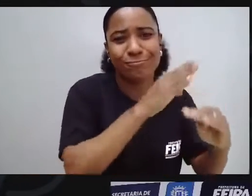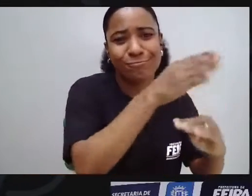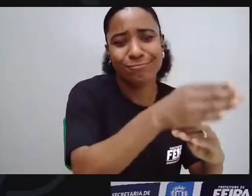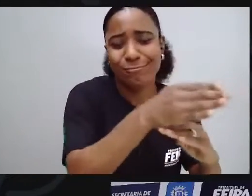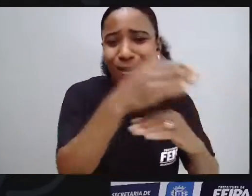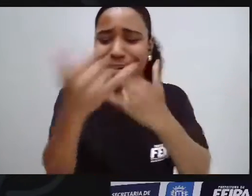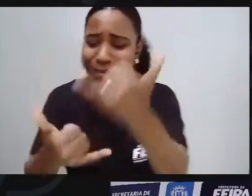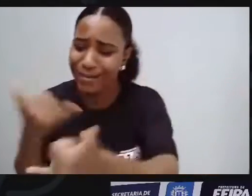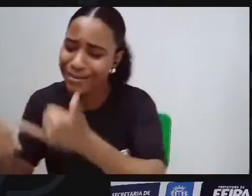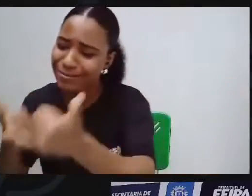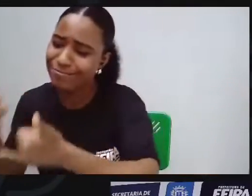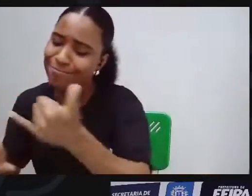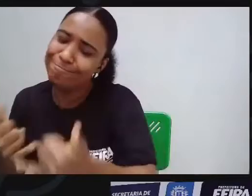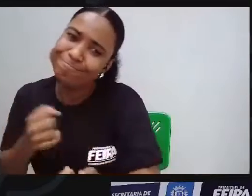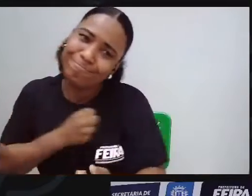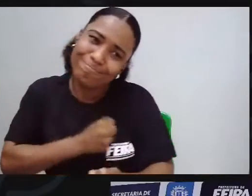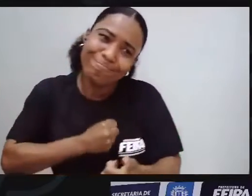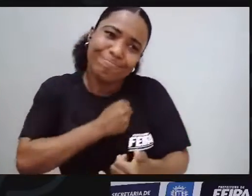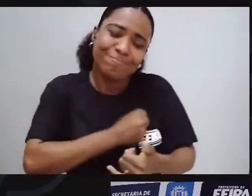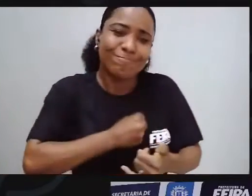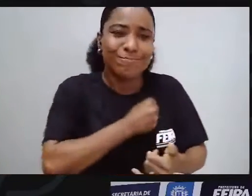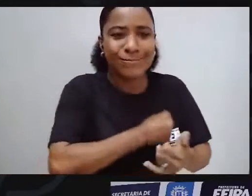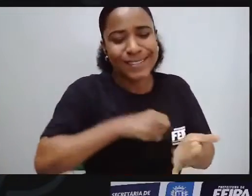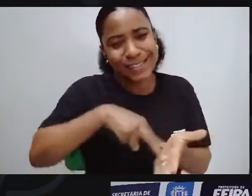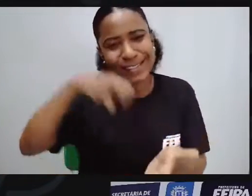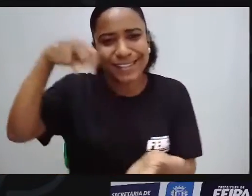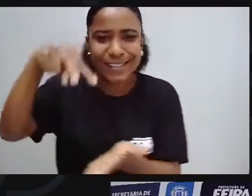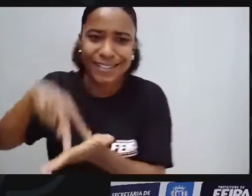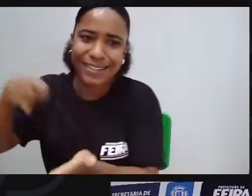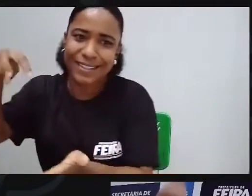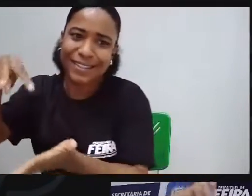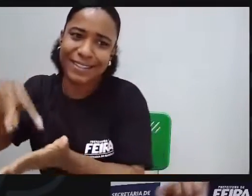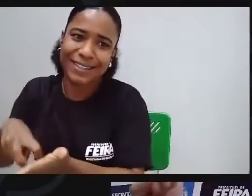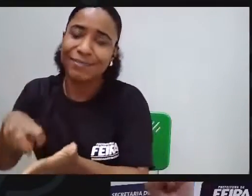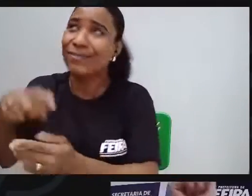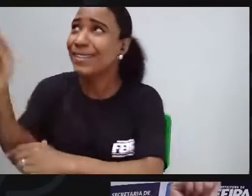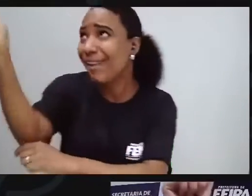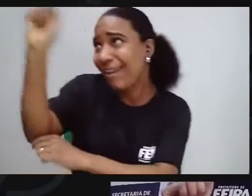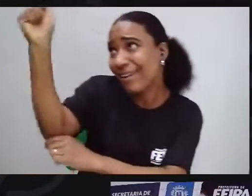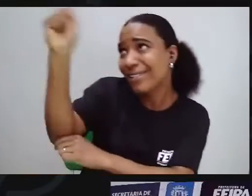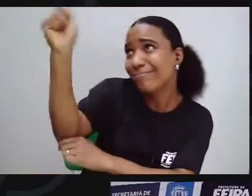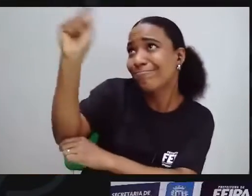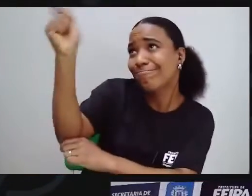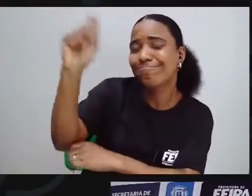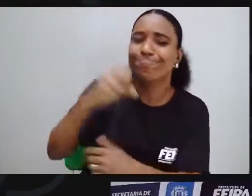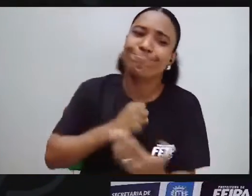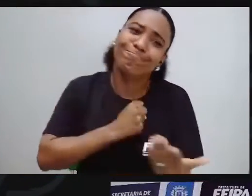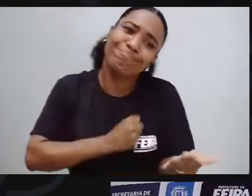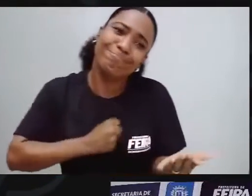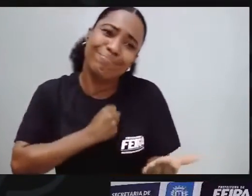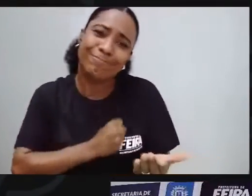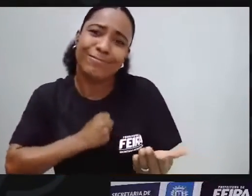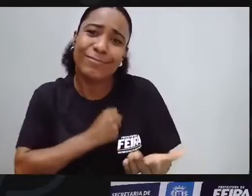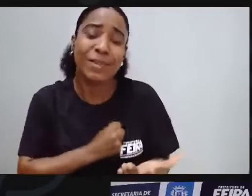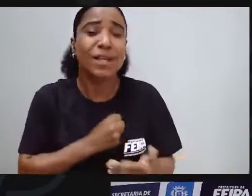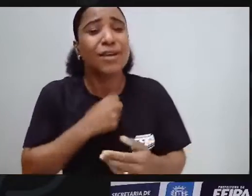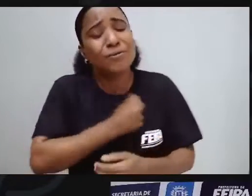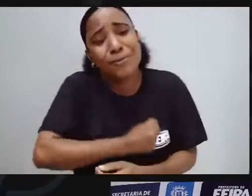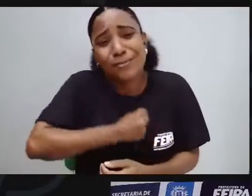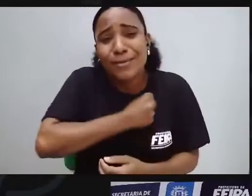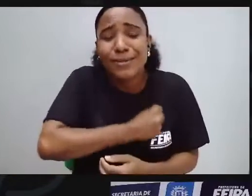pular saudade Rua Irmã Lina e sinta sua falta